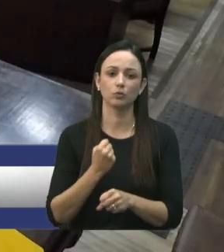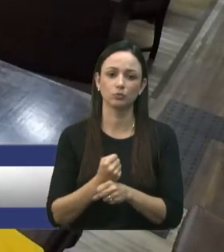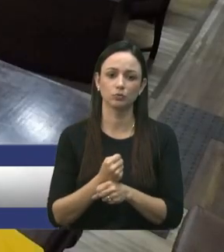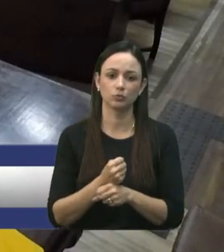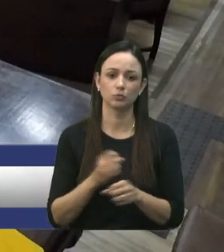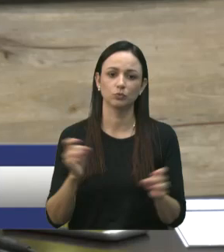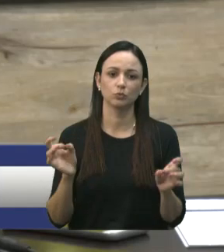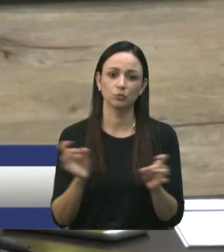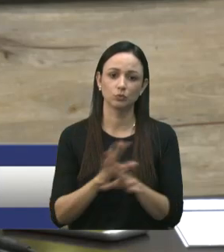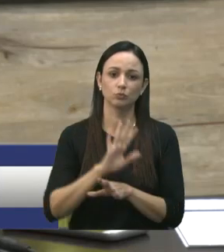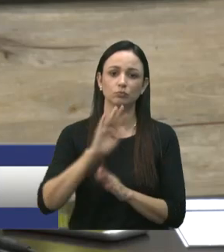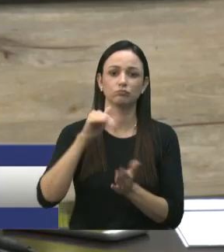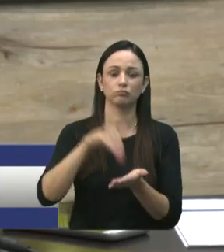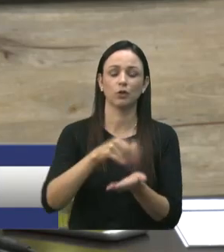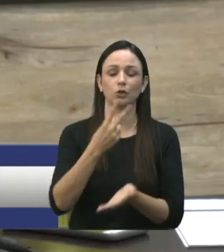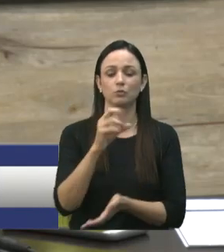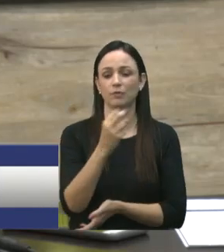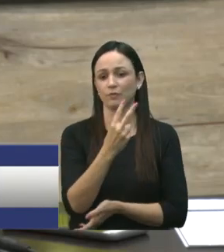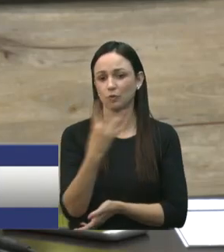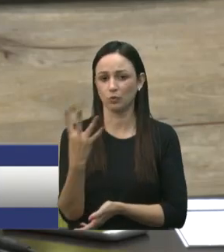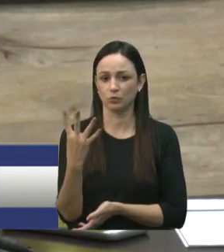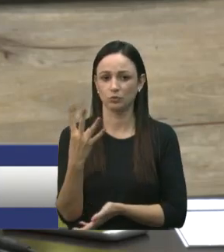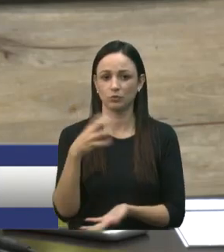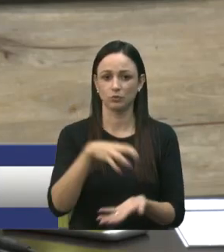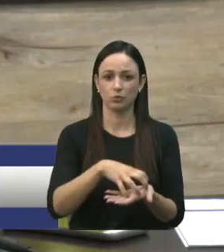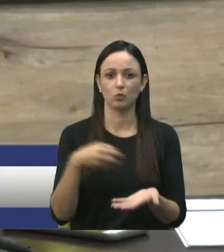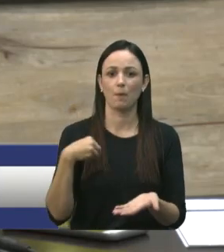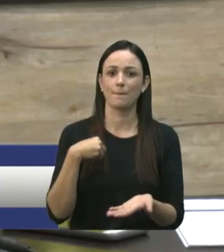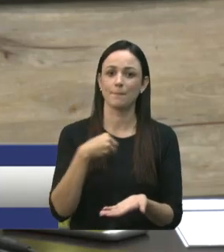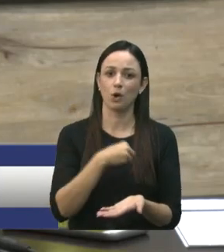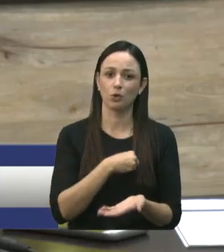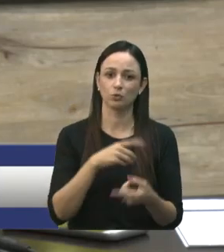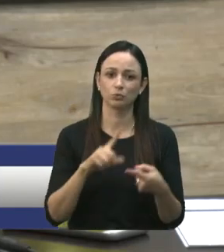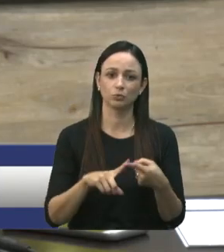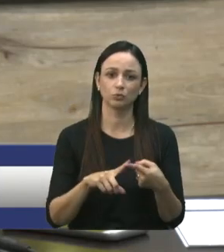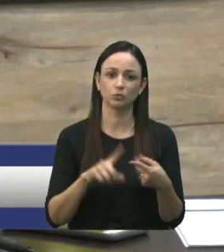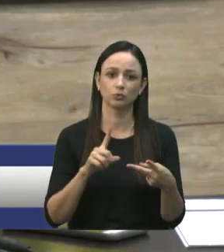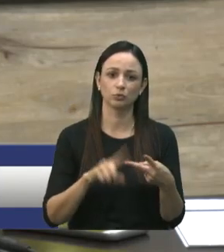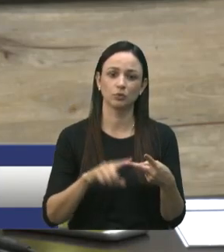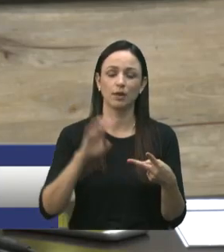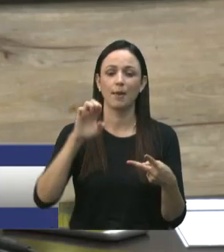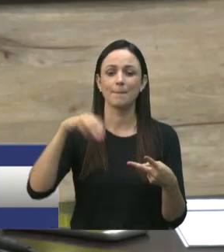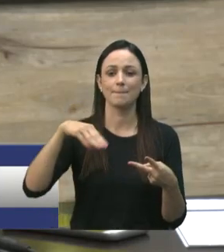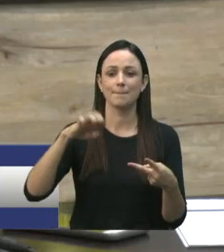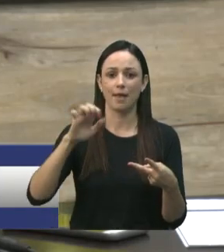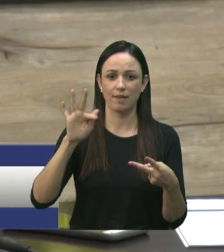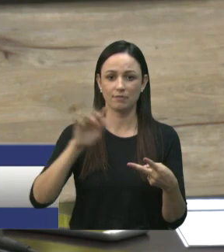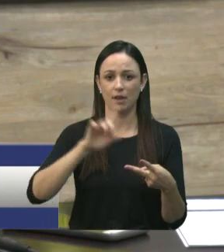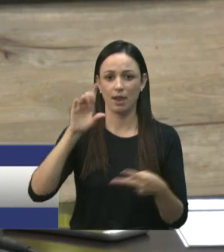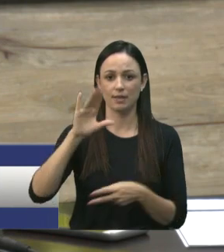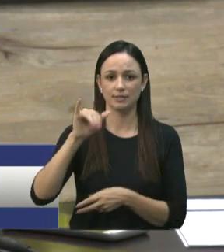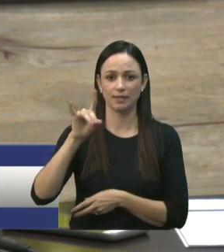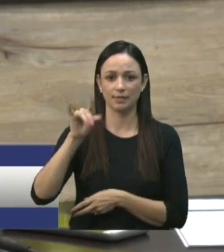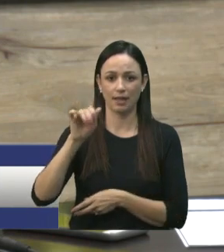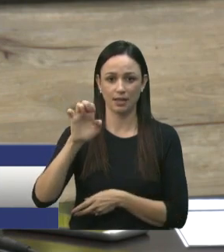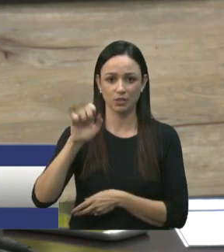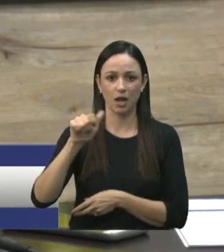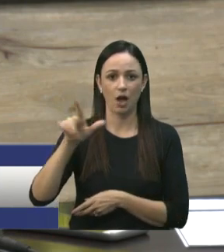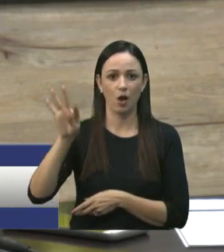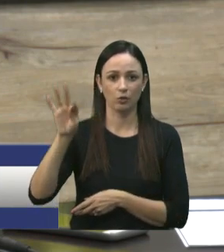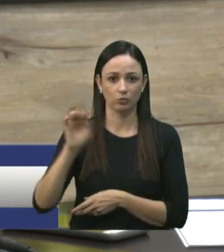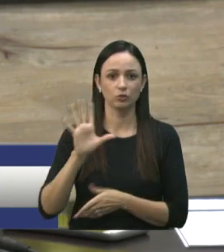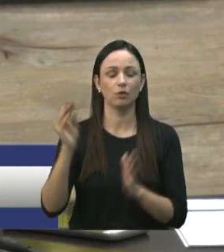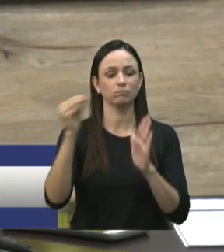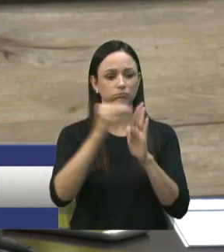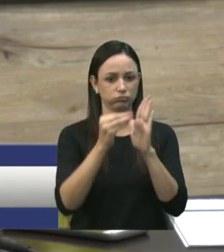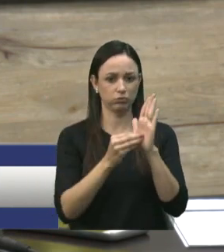conclusão 2024, a Unidade Básica de Saúde e a EMF no Cidade Alta. Então, já está previsto dentro